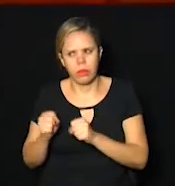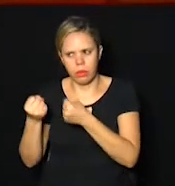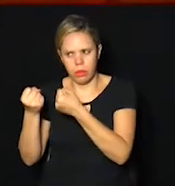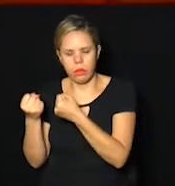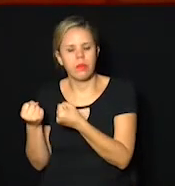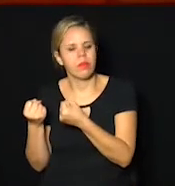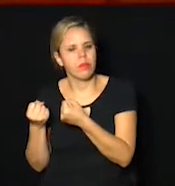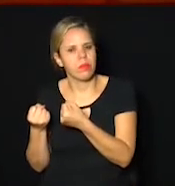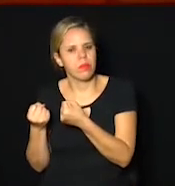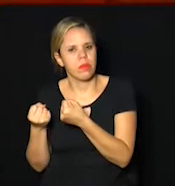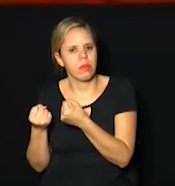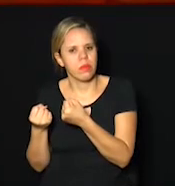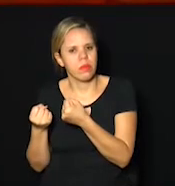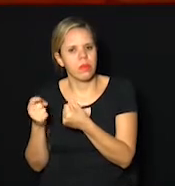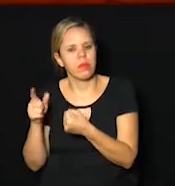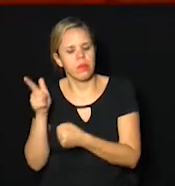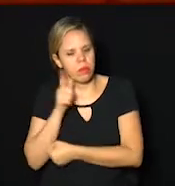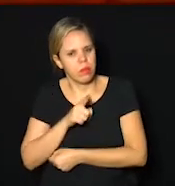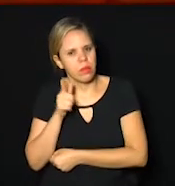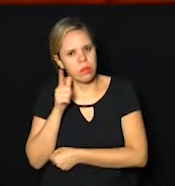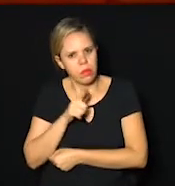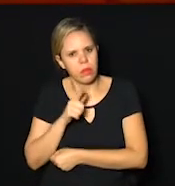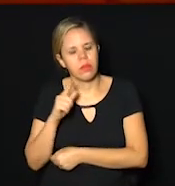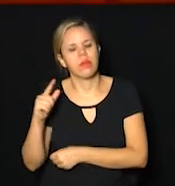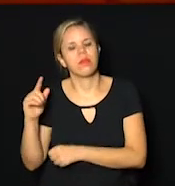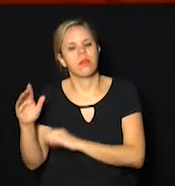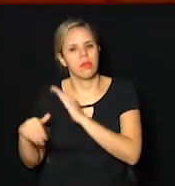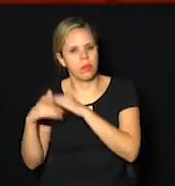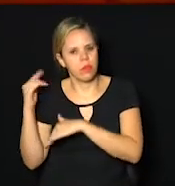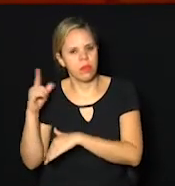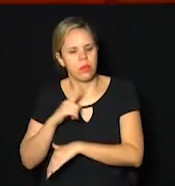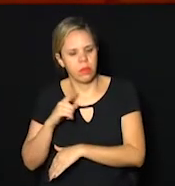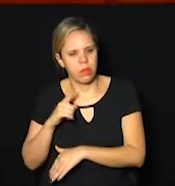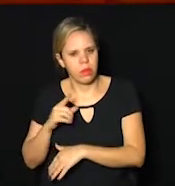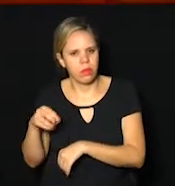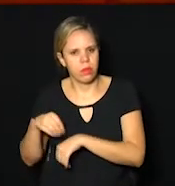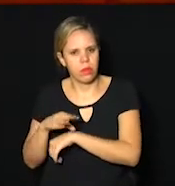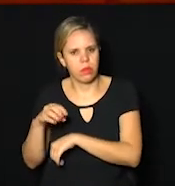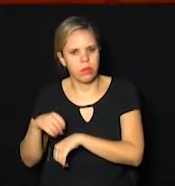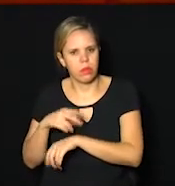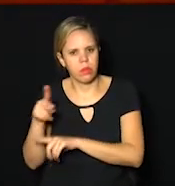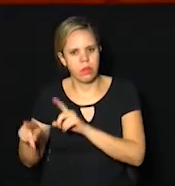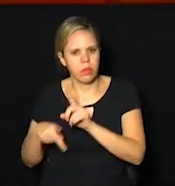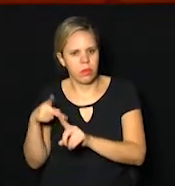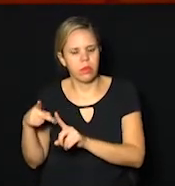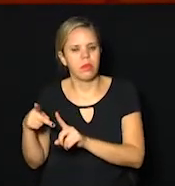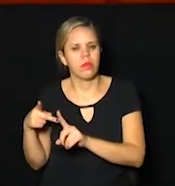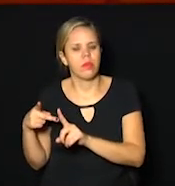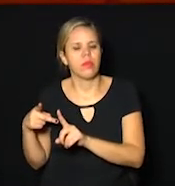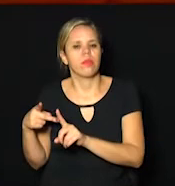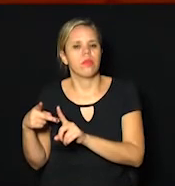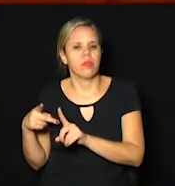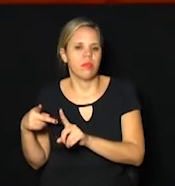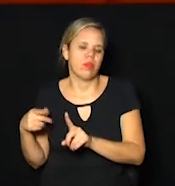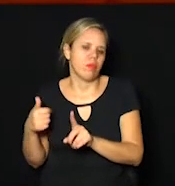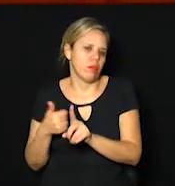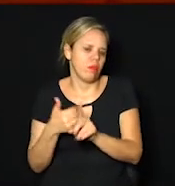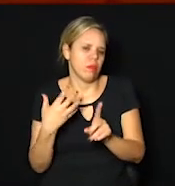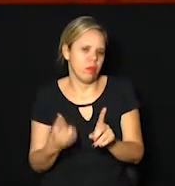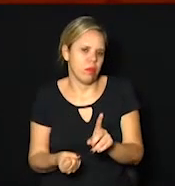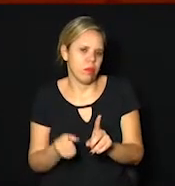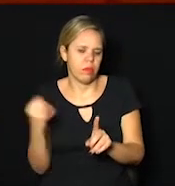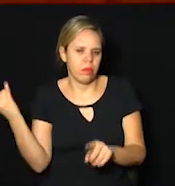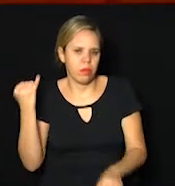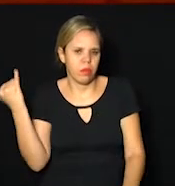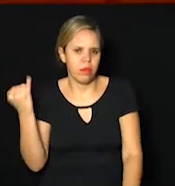Porque quando elas defendem, elas conseguem construir, trazer outras pessoas para o projeto. Isso é muito importante, gente.